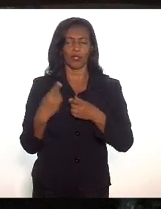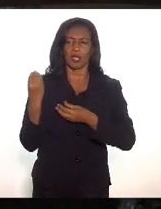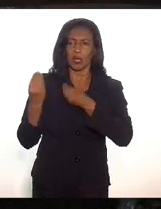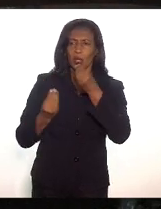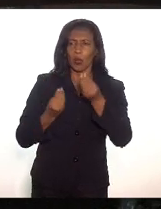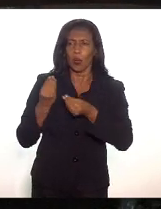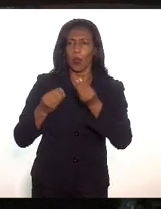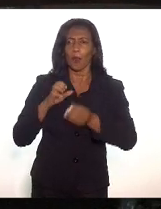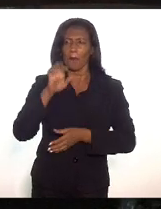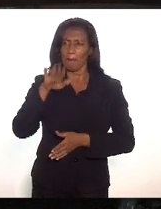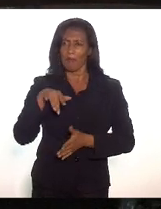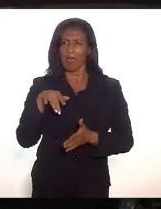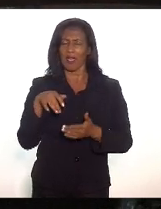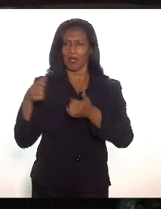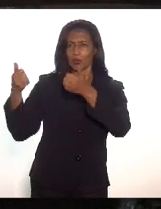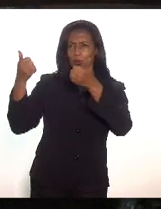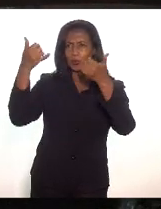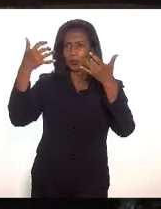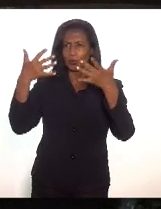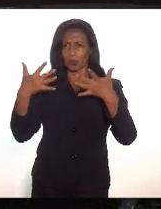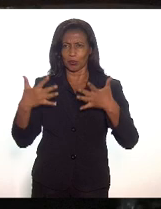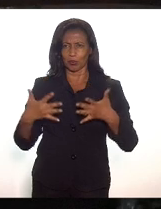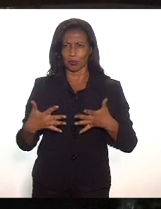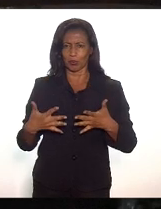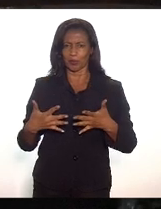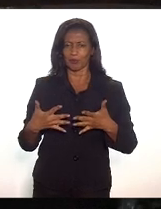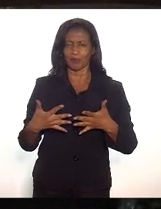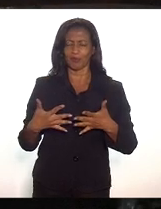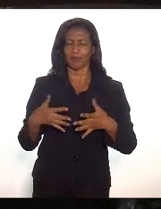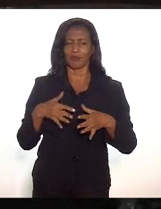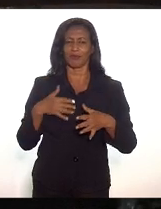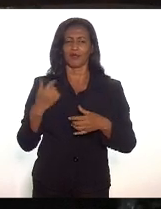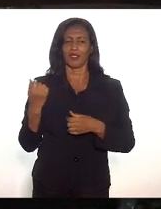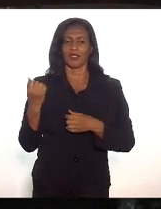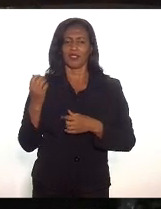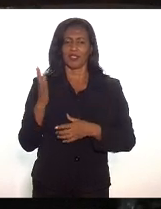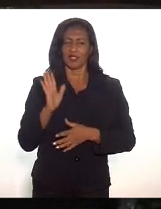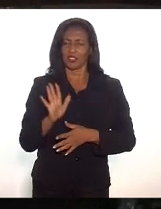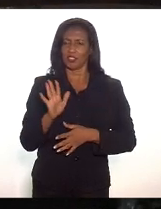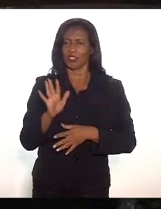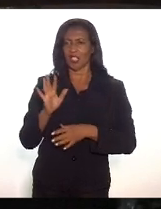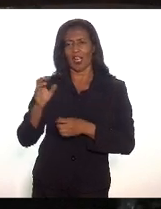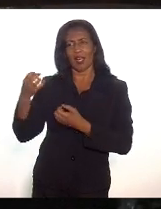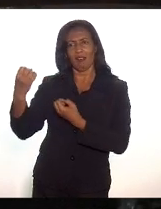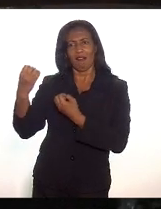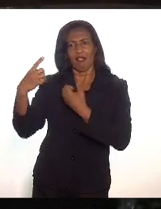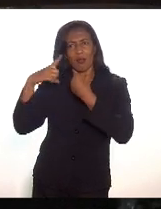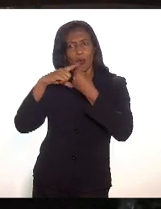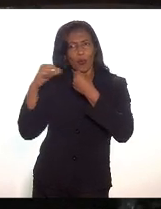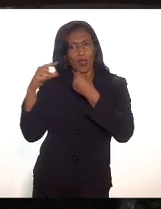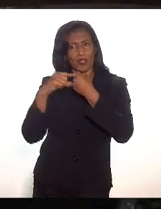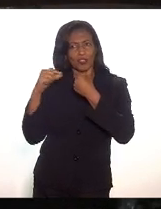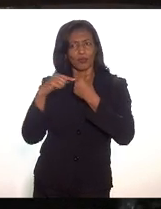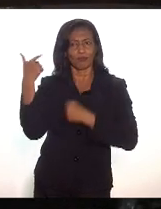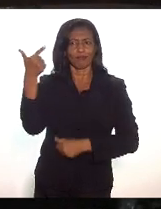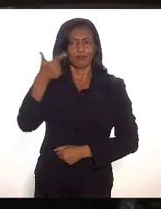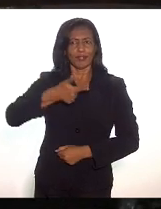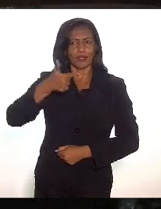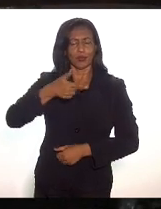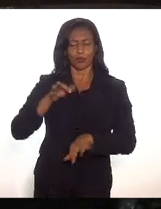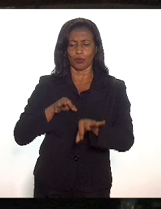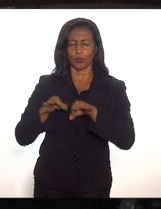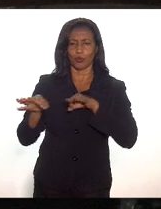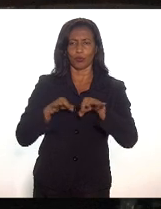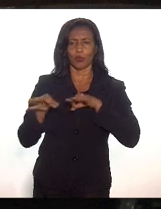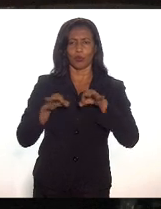Vossa Excelência, na justificativa e explicitou no artigo 2º do